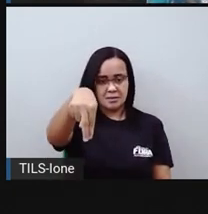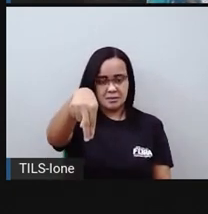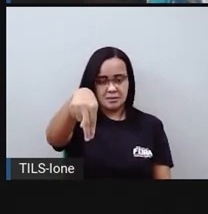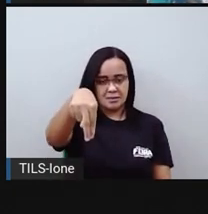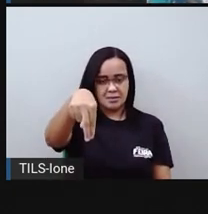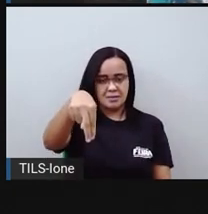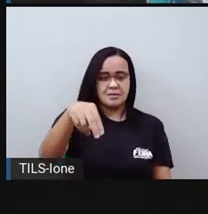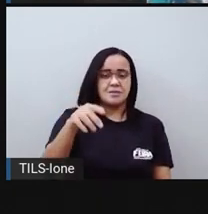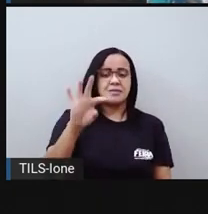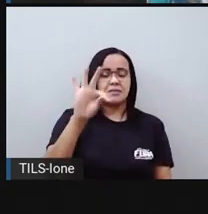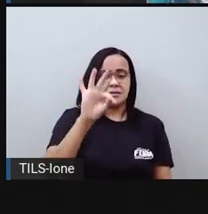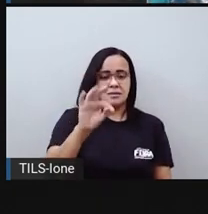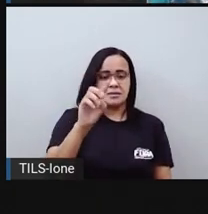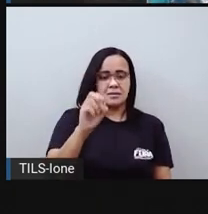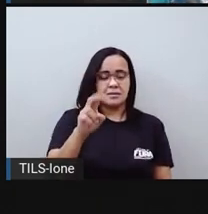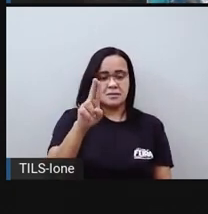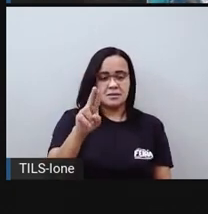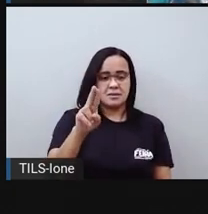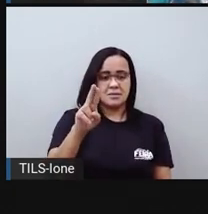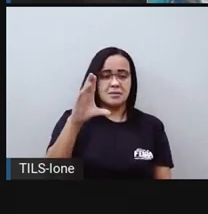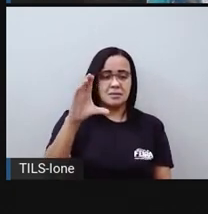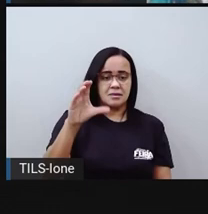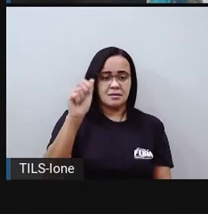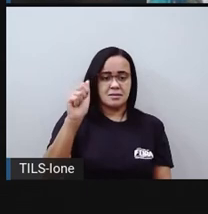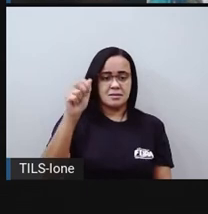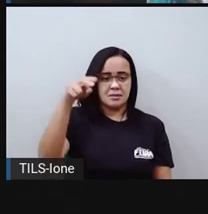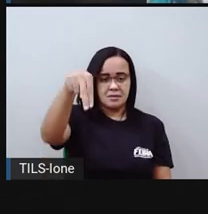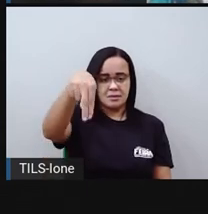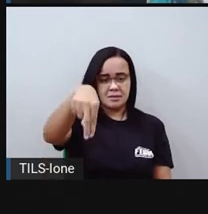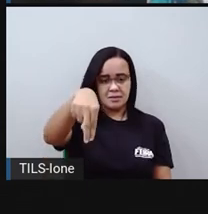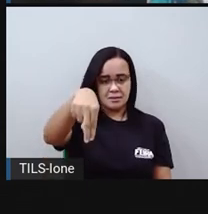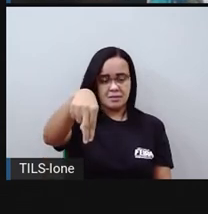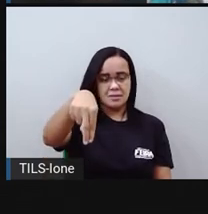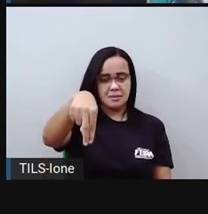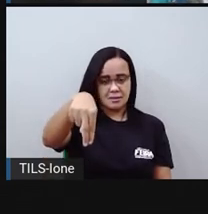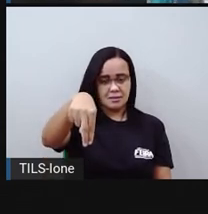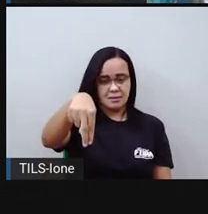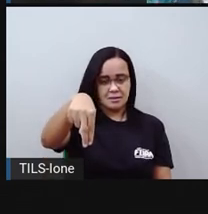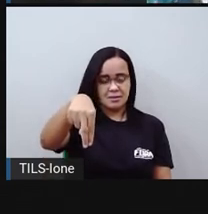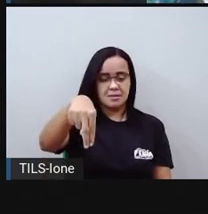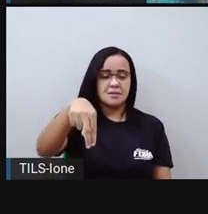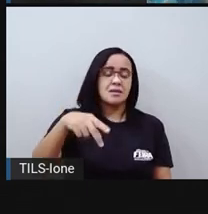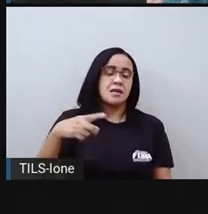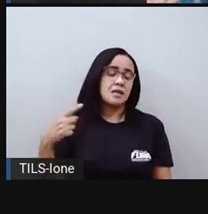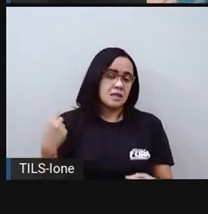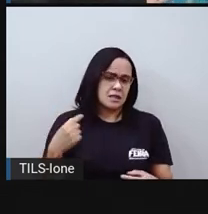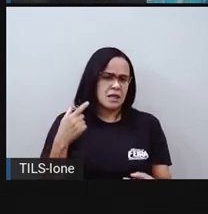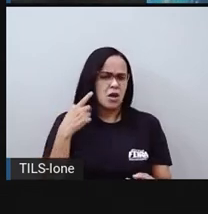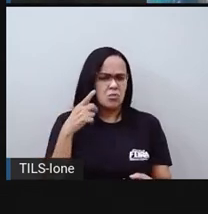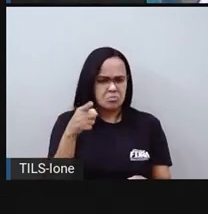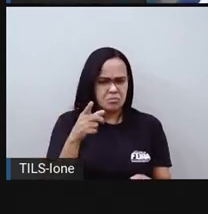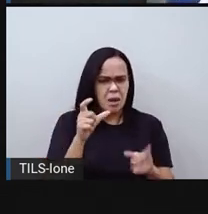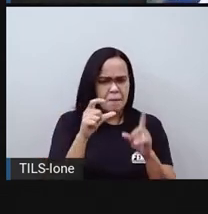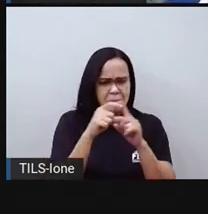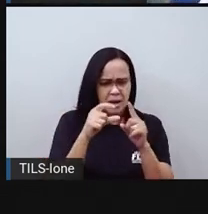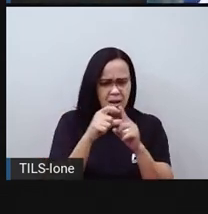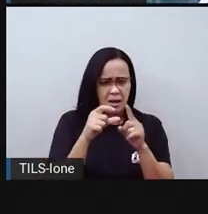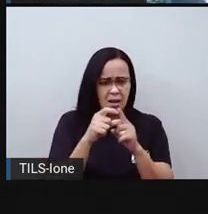Toucan. Toucan. Perceba que o O a gente quase não fala, a gente vai quase no, só no U,